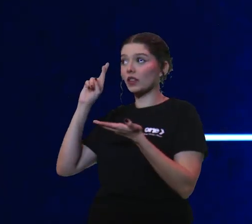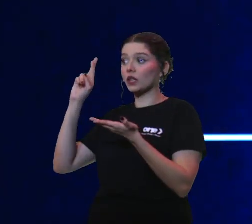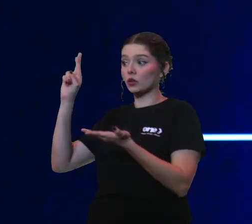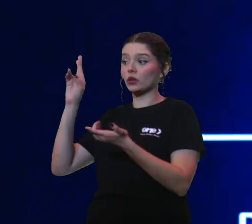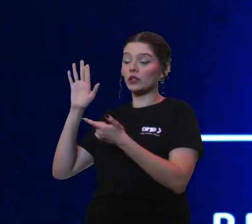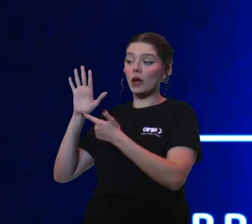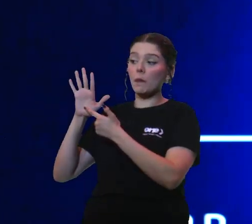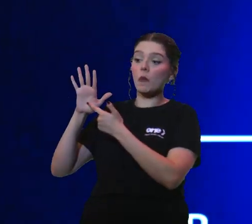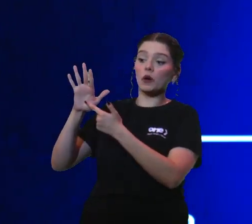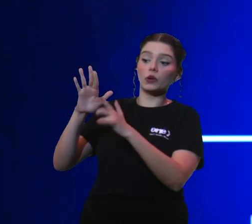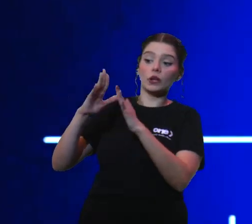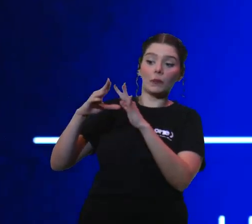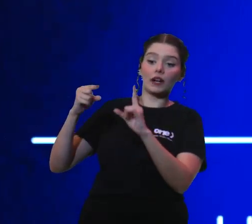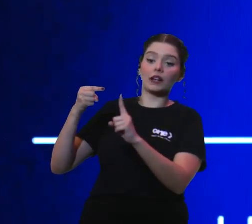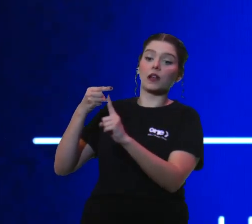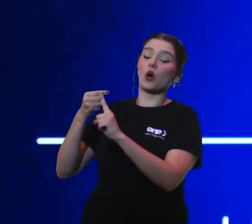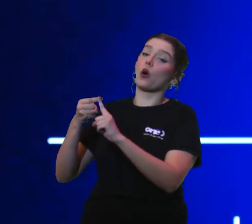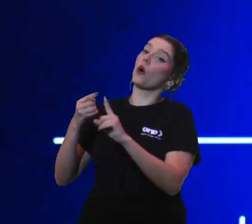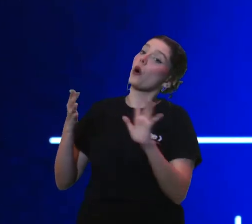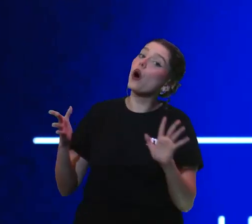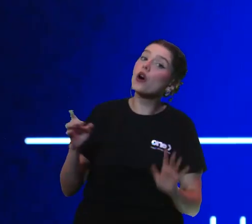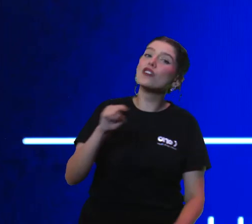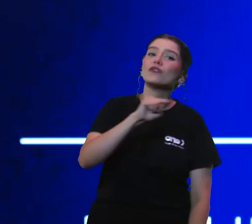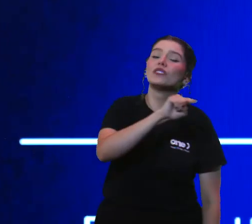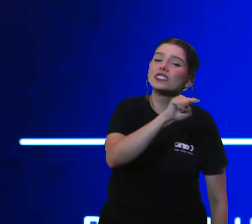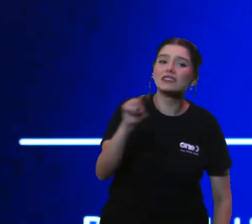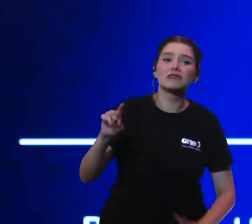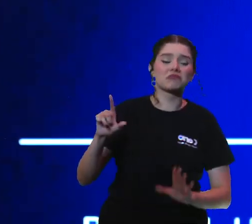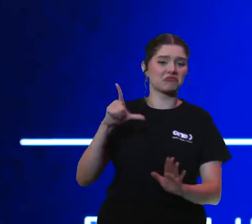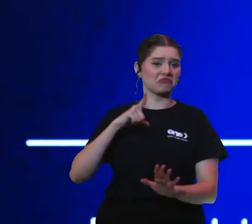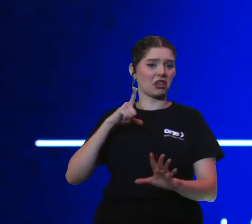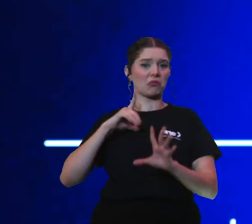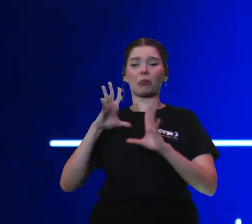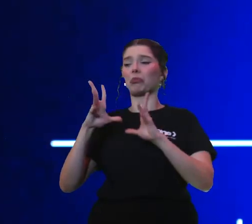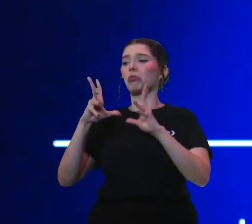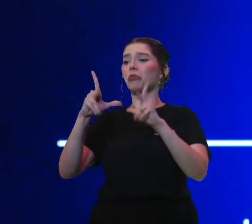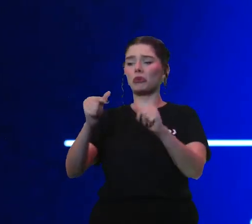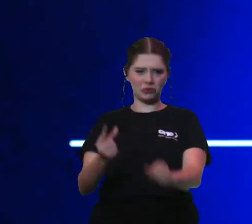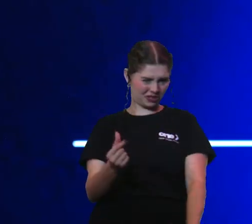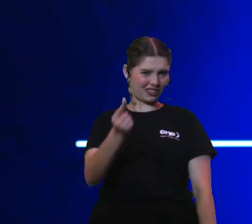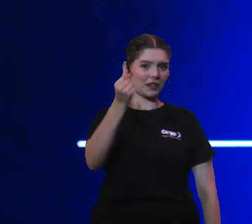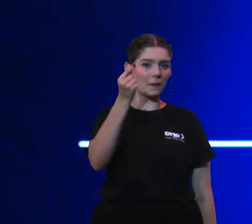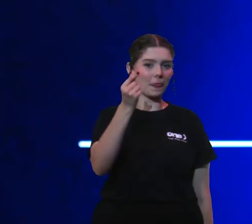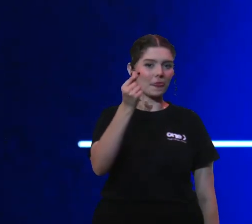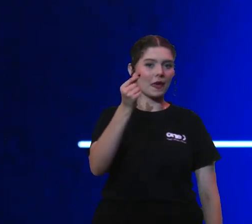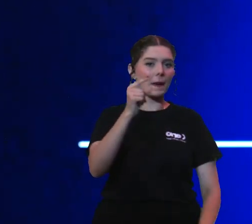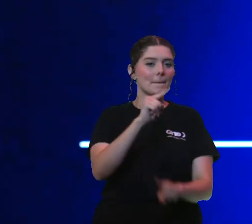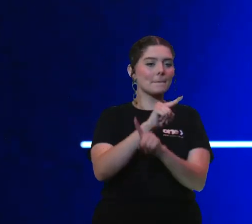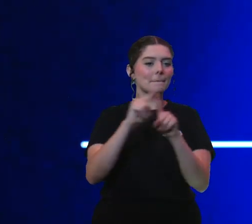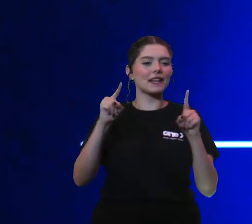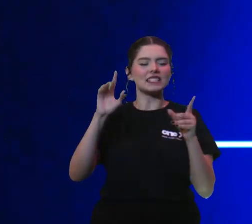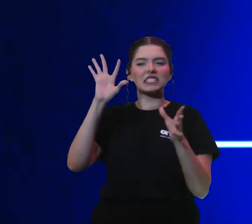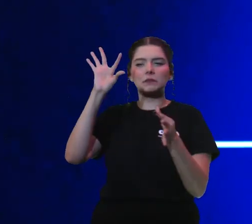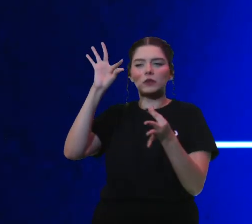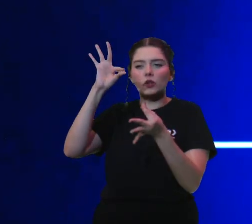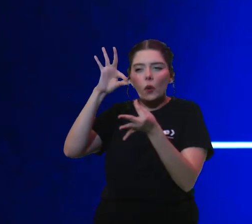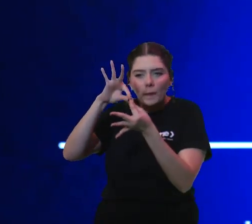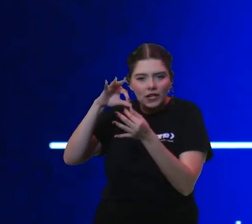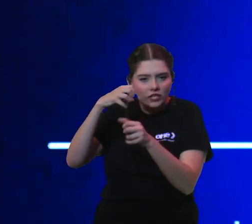igreja, mas vai falar, olha, vocês têm todo o recurso, mas vocês não têm dinheiro espiritual para